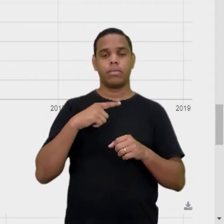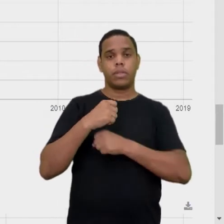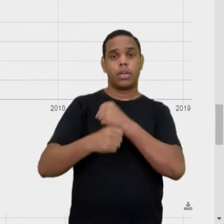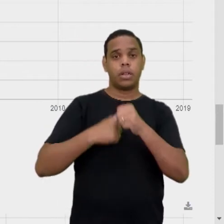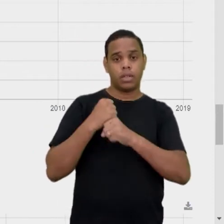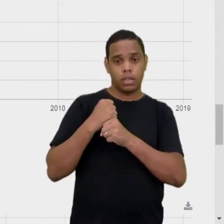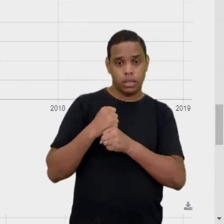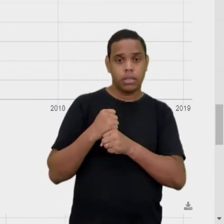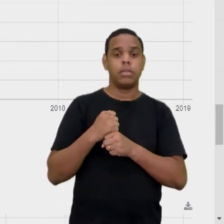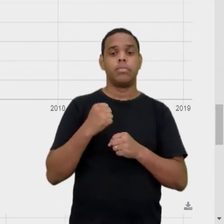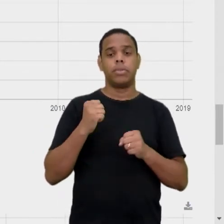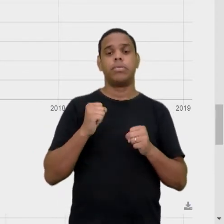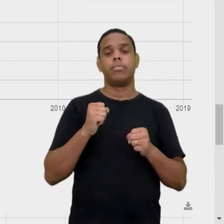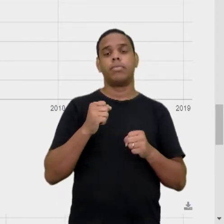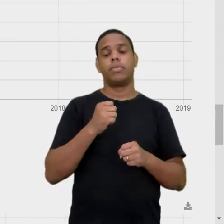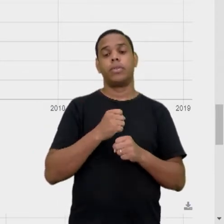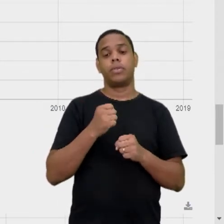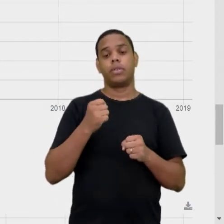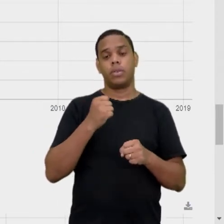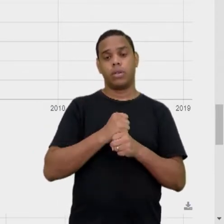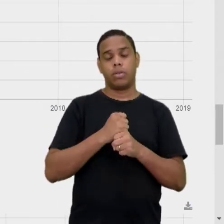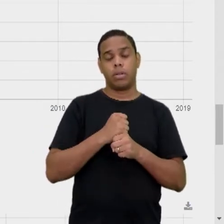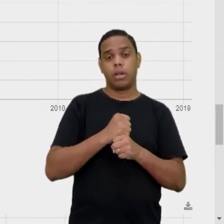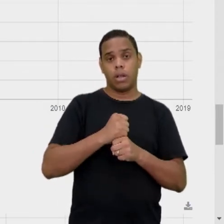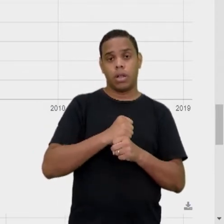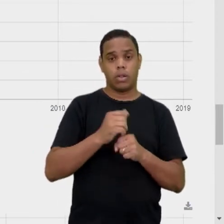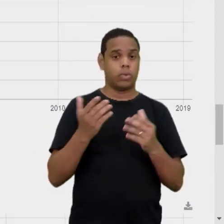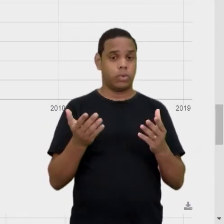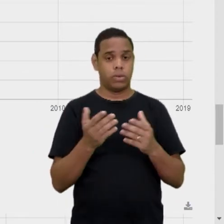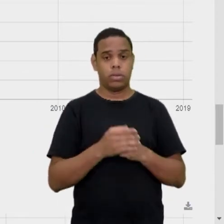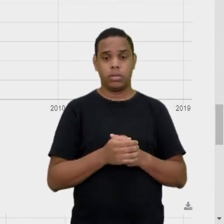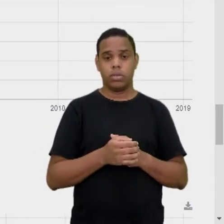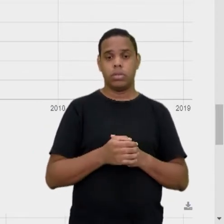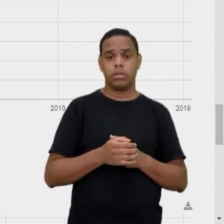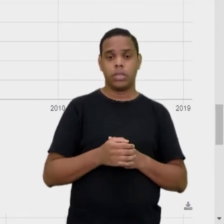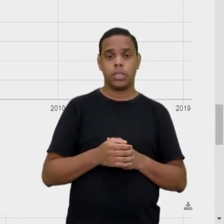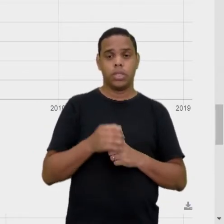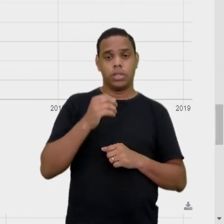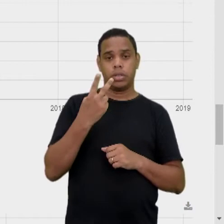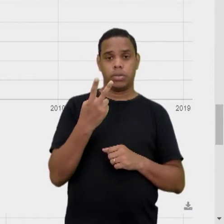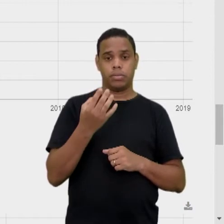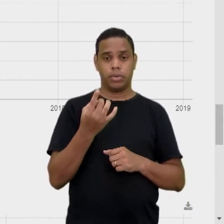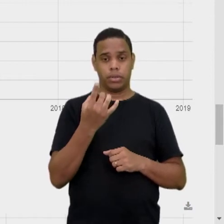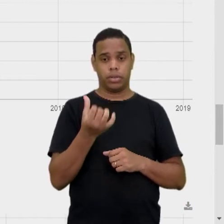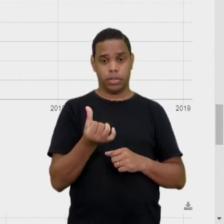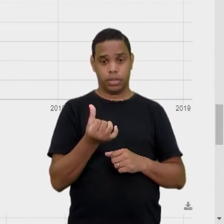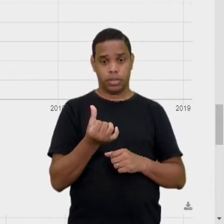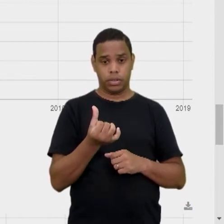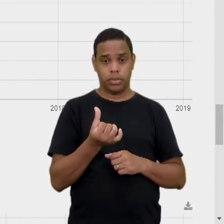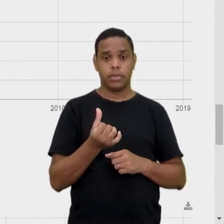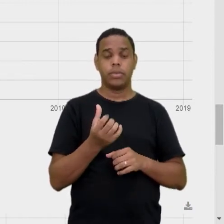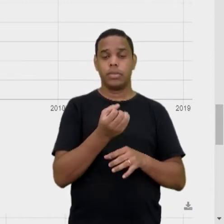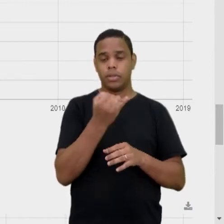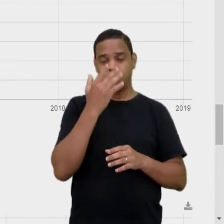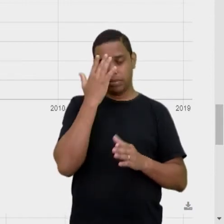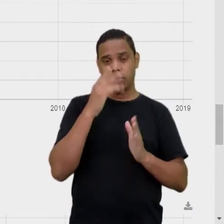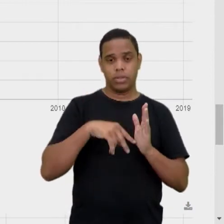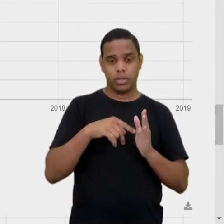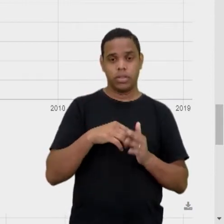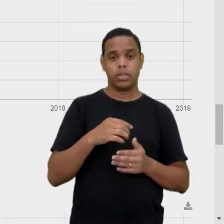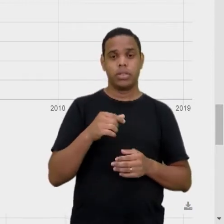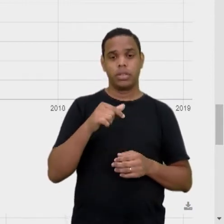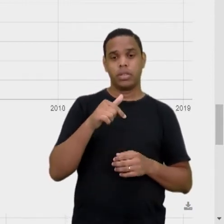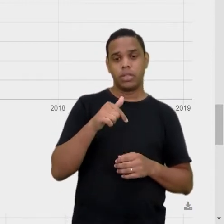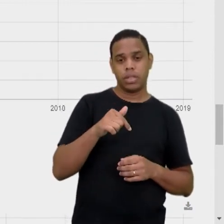né, os anos pesquisados. É só eu colocar aqui em cima, ó. Tá vendo, ó? Em 2016, por exemplo, a taxa de analfabetismo era